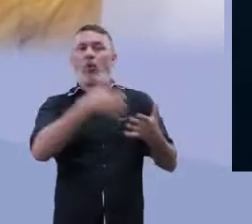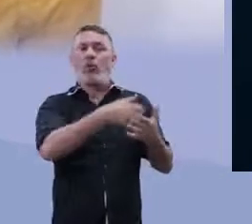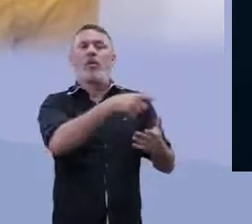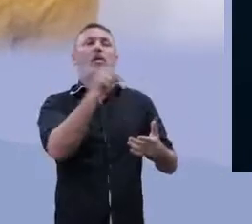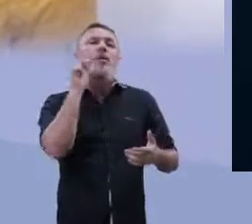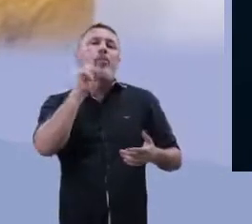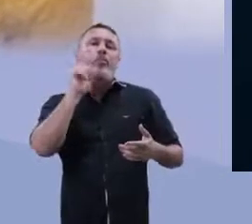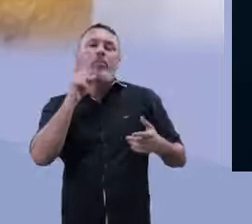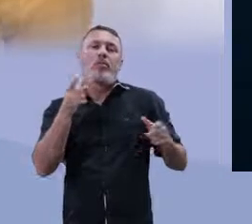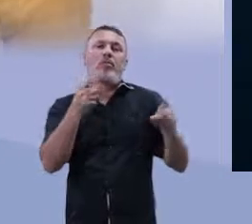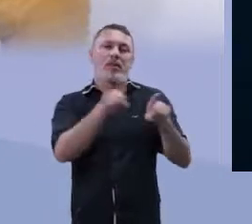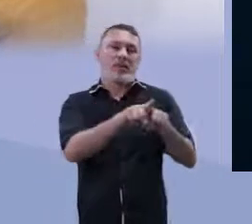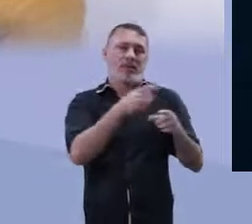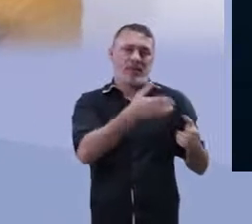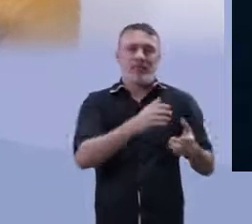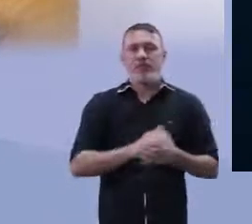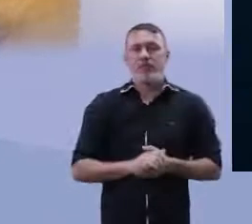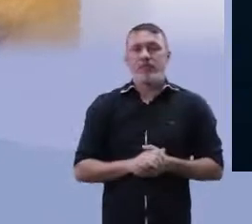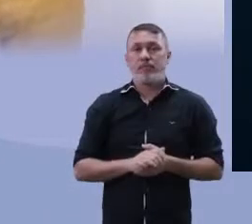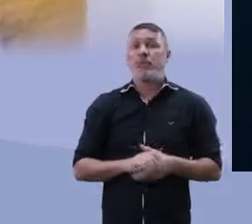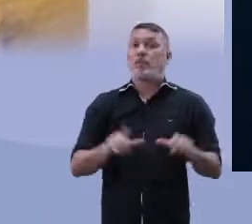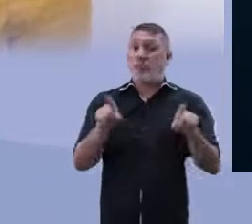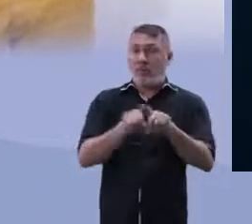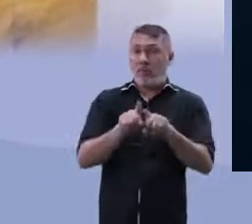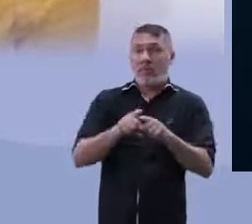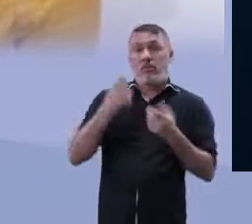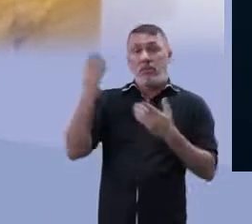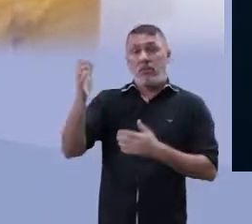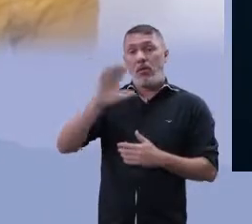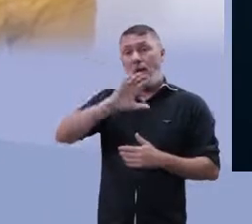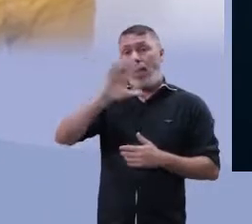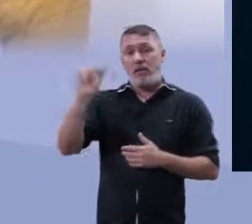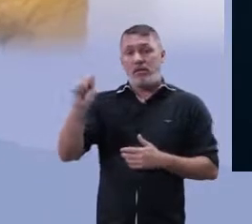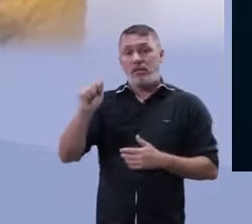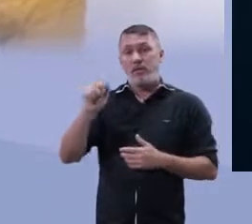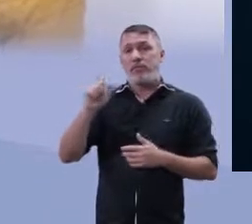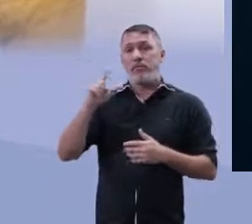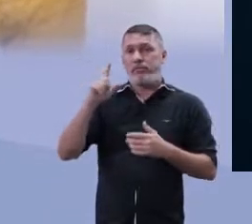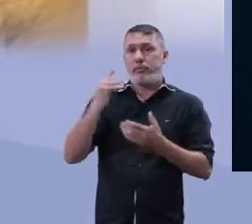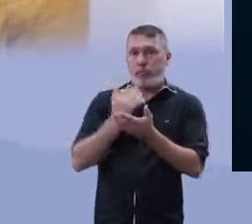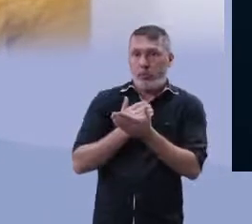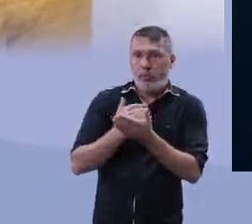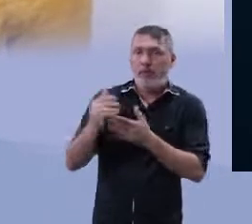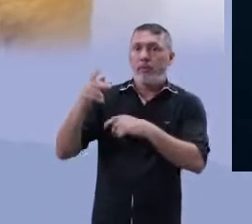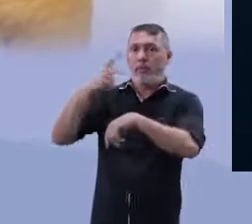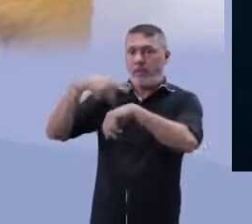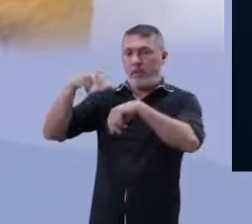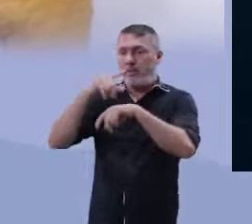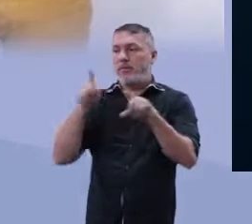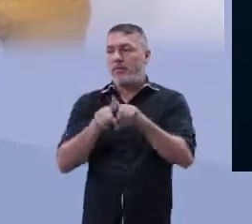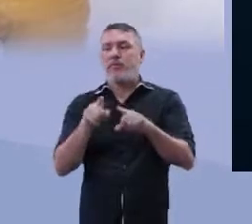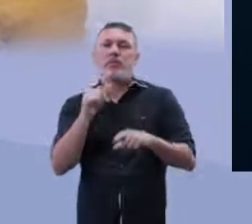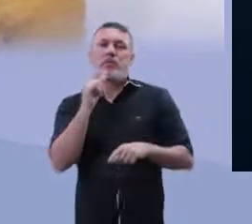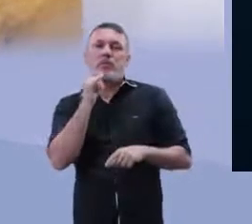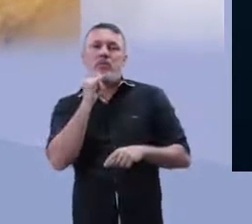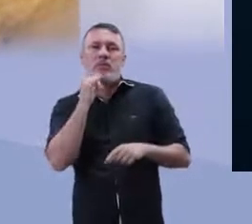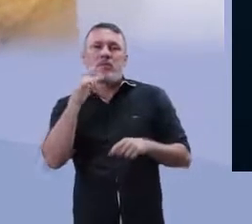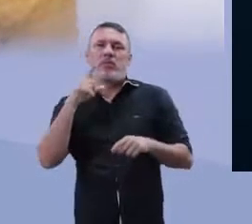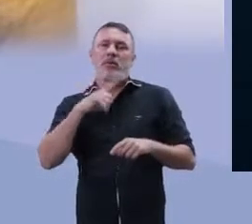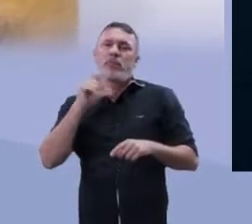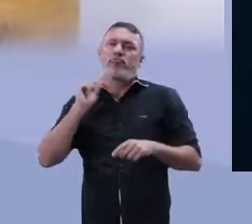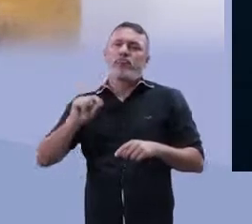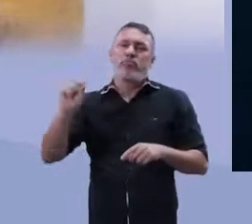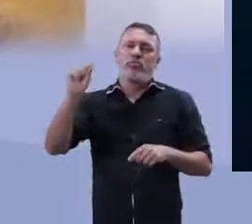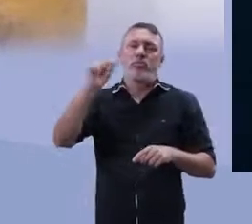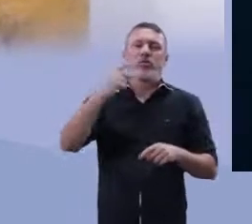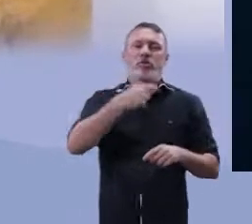os Estados Unidos. Os tigres asiáticos também vieram vamos dizer assim, nesse processo. Né? Nós temos aí Coreia do Sul,